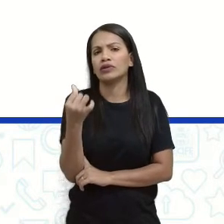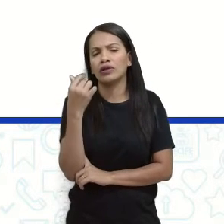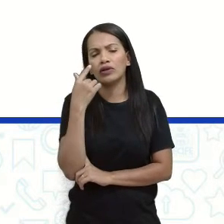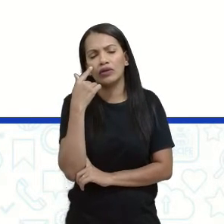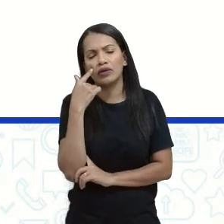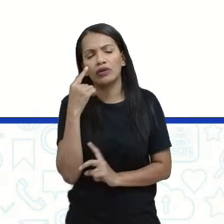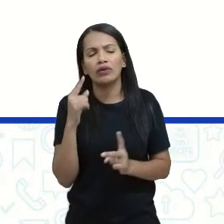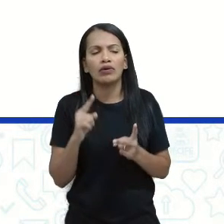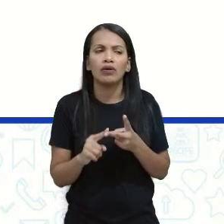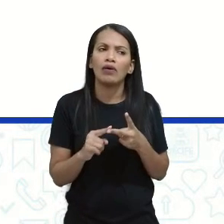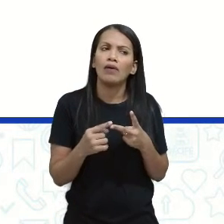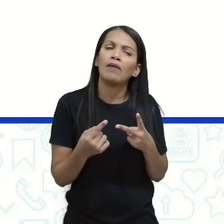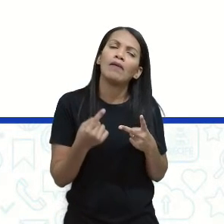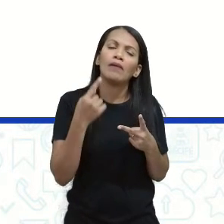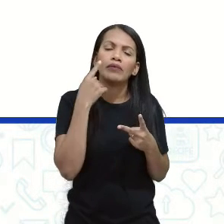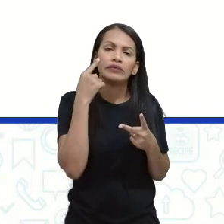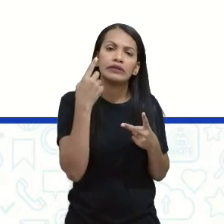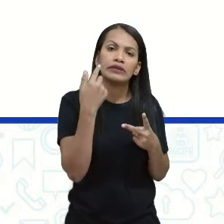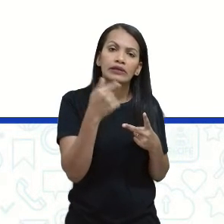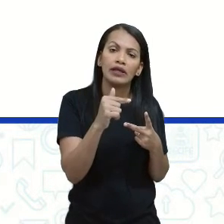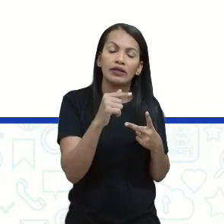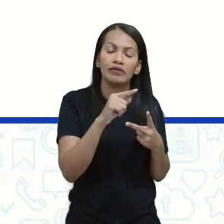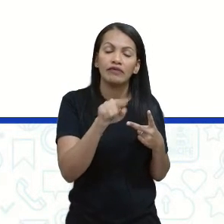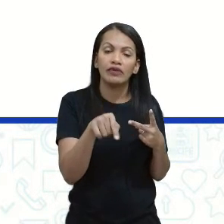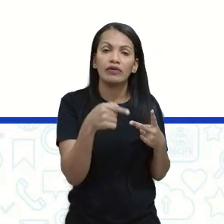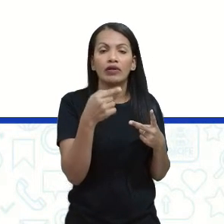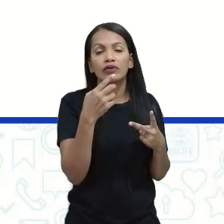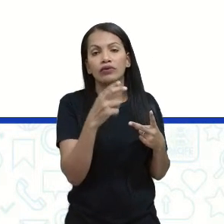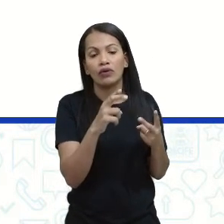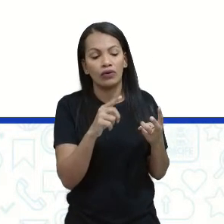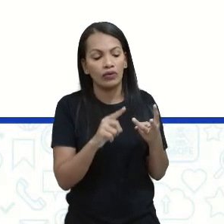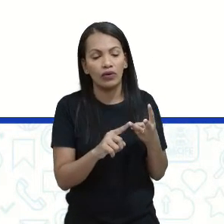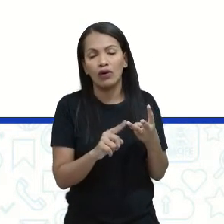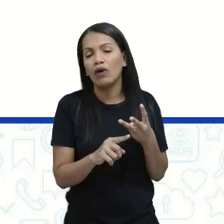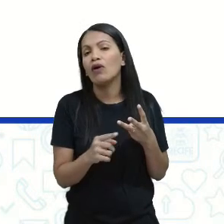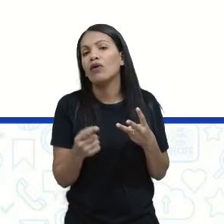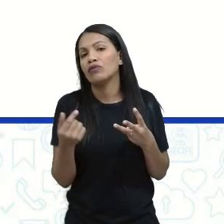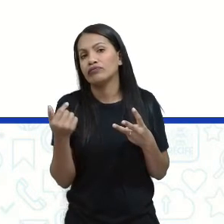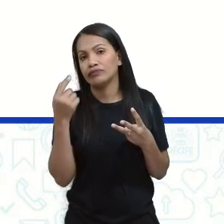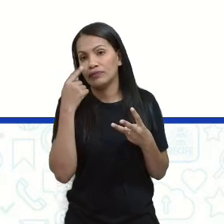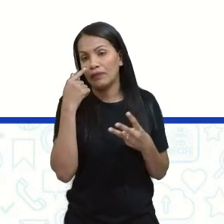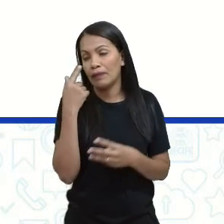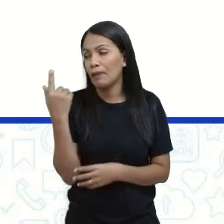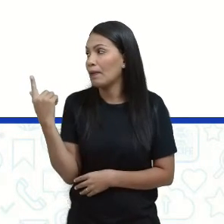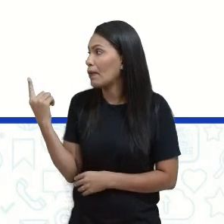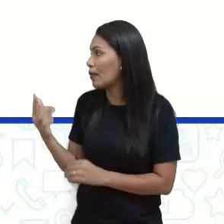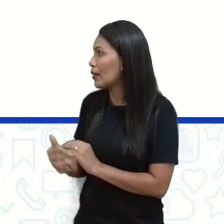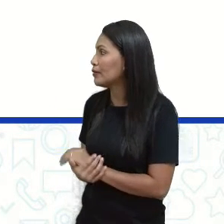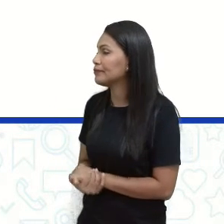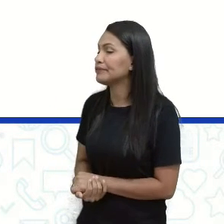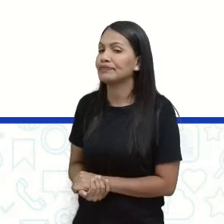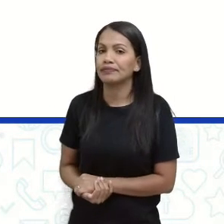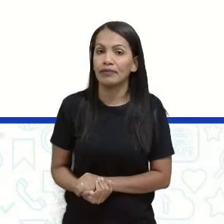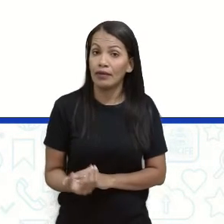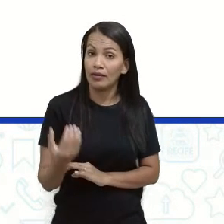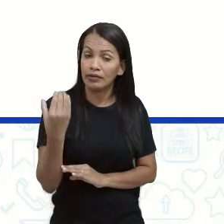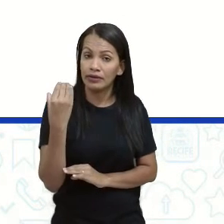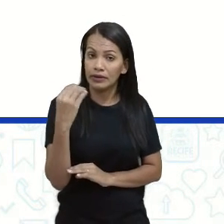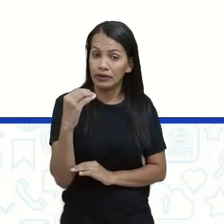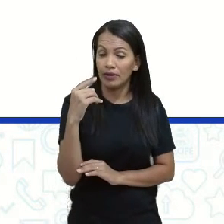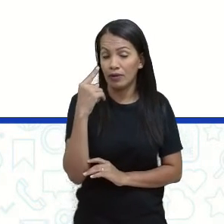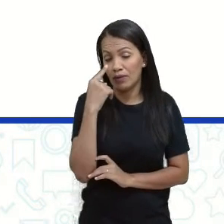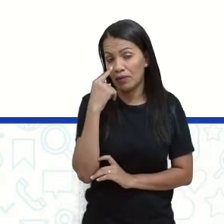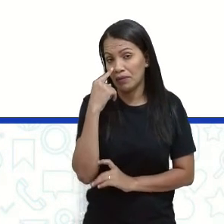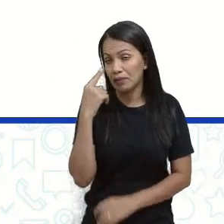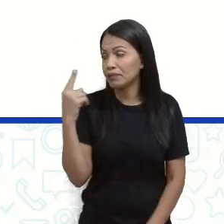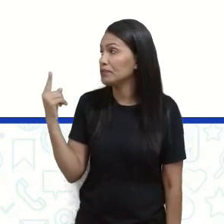de 7,2, uma outra projeção de 12,8, o cateto C, ó, tá as coresinhas para vocês aí, observem,